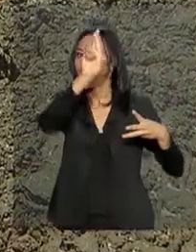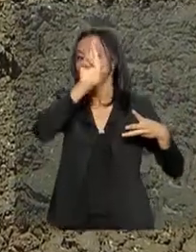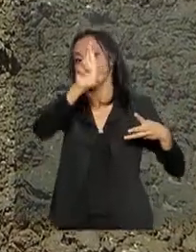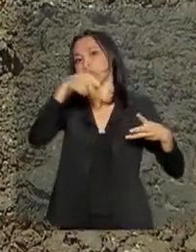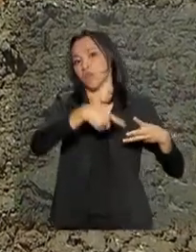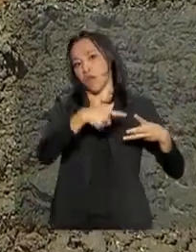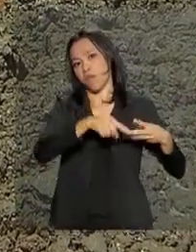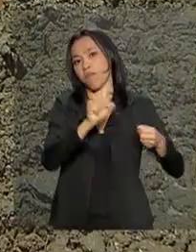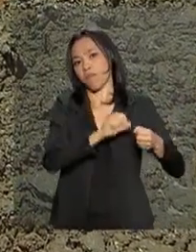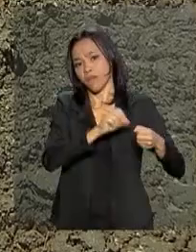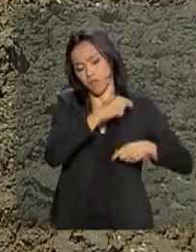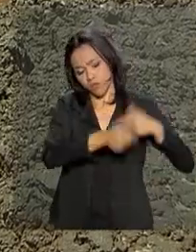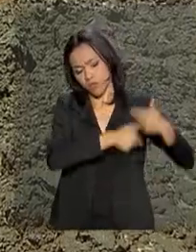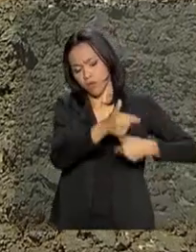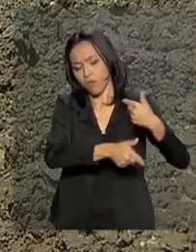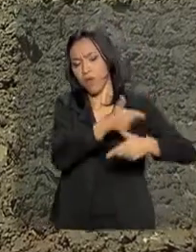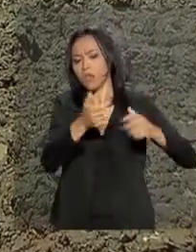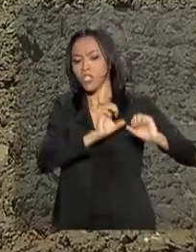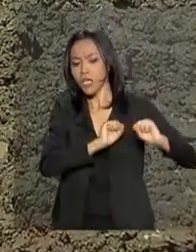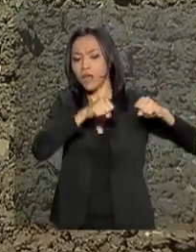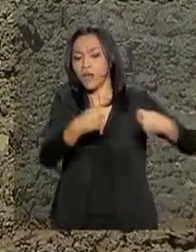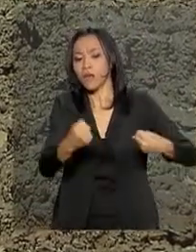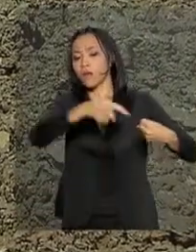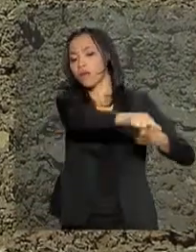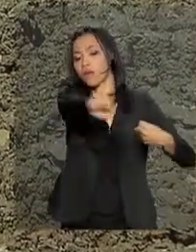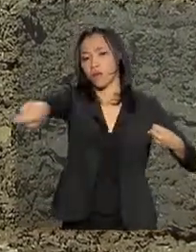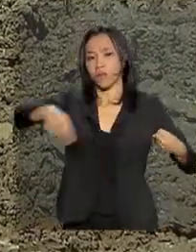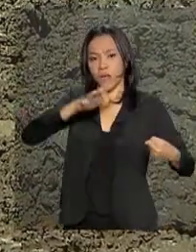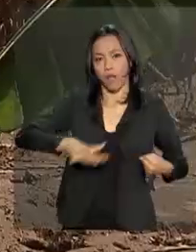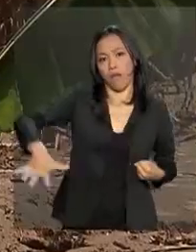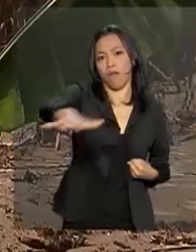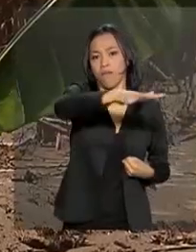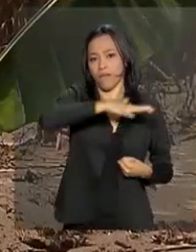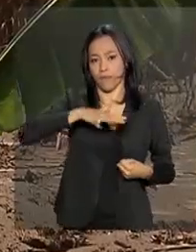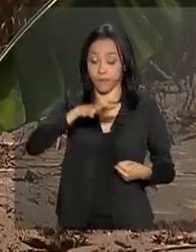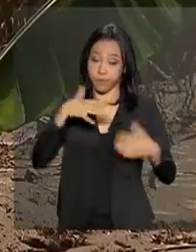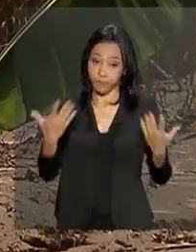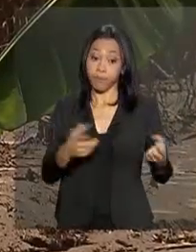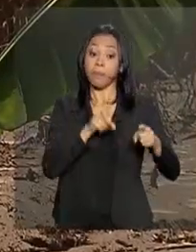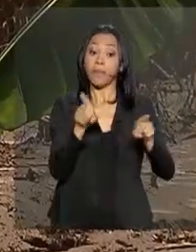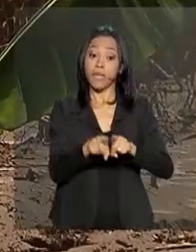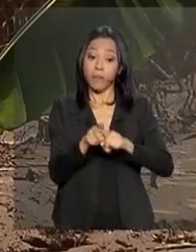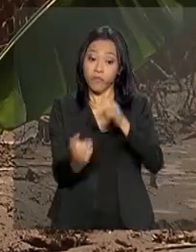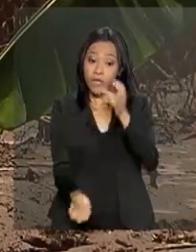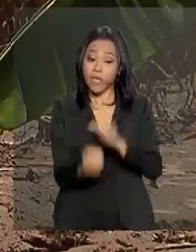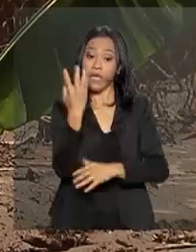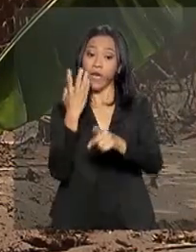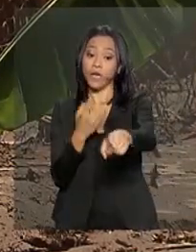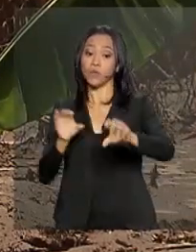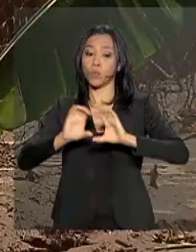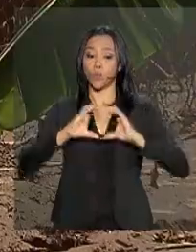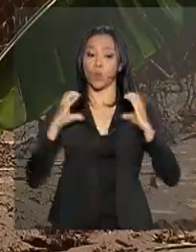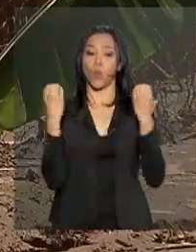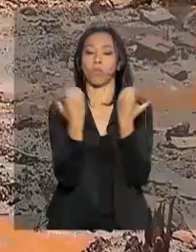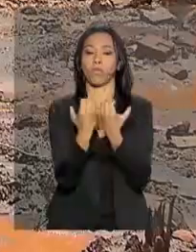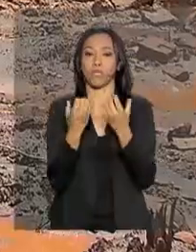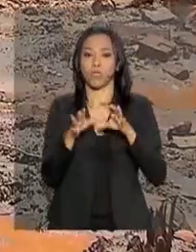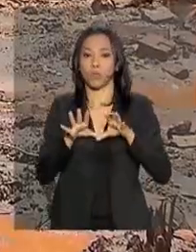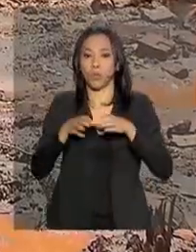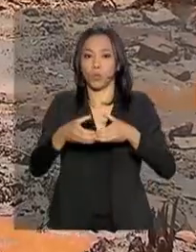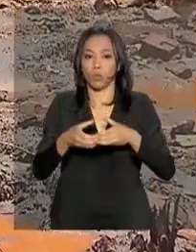responsável por executar as ações de reparação dos impactos causados. Também foi instituído o Comitê